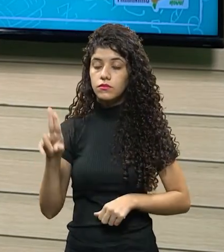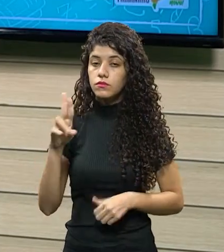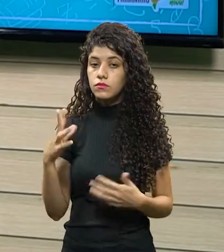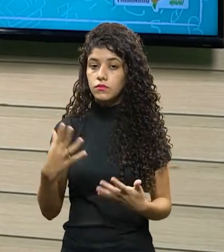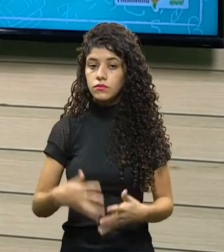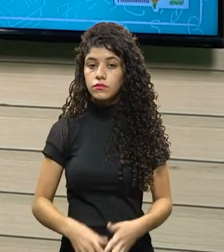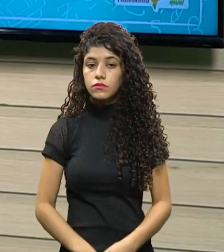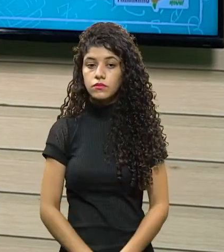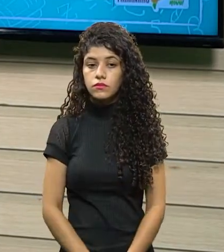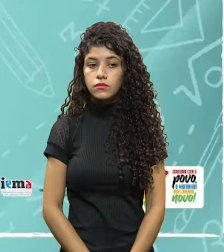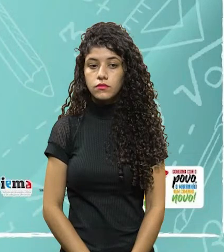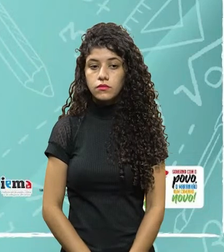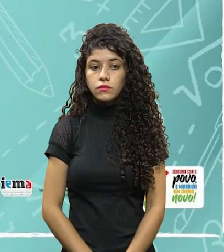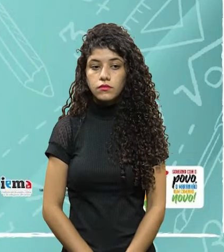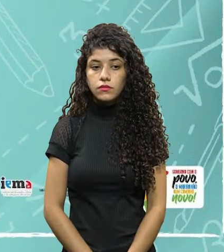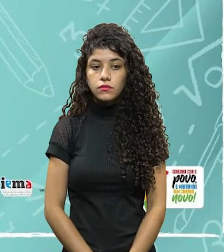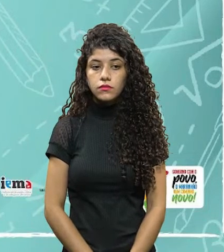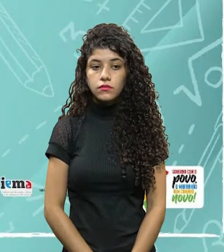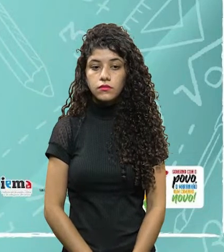de produção.